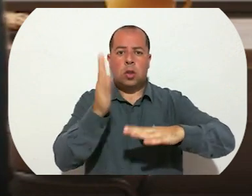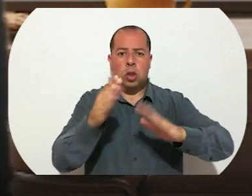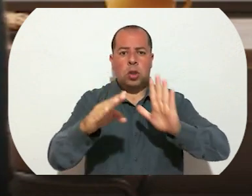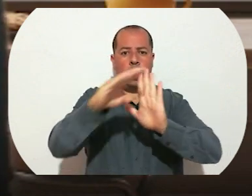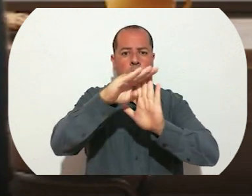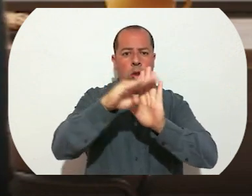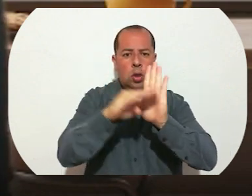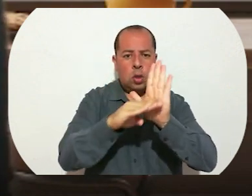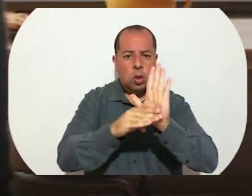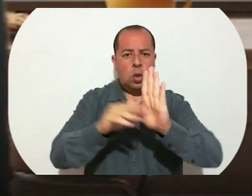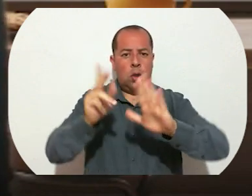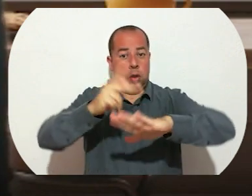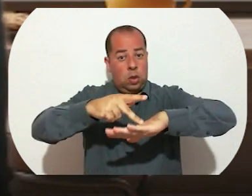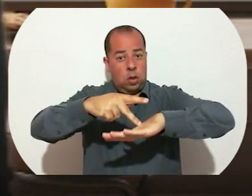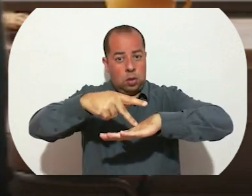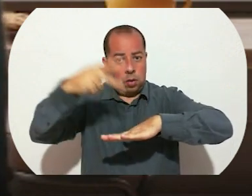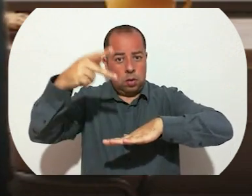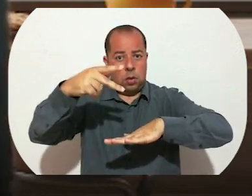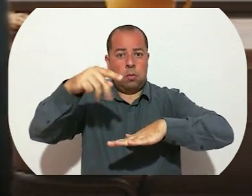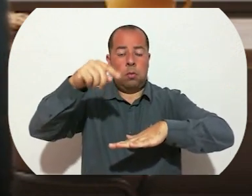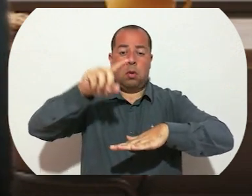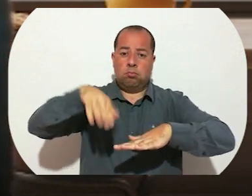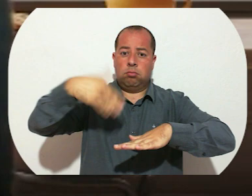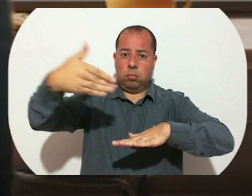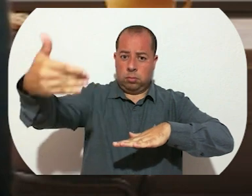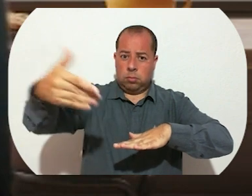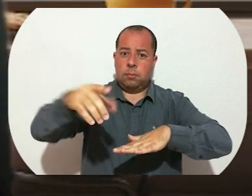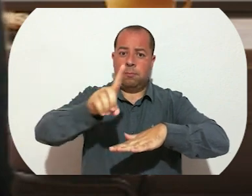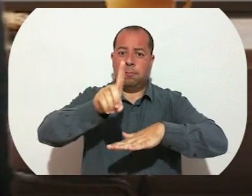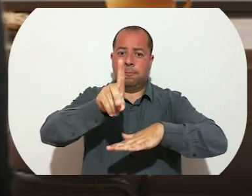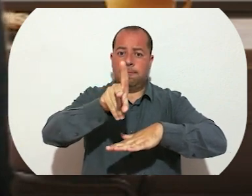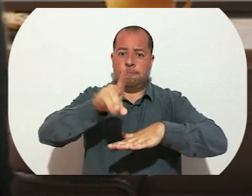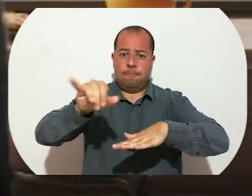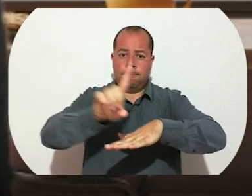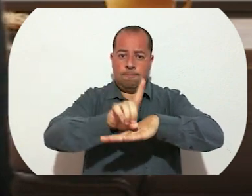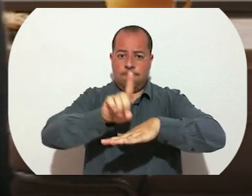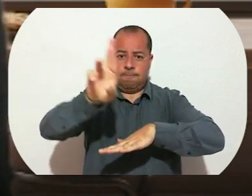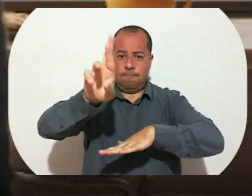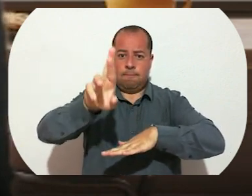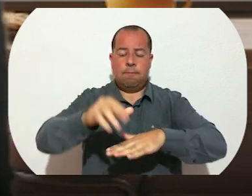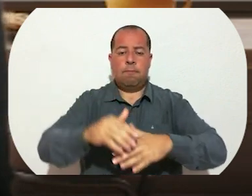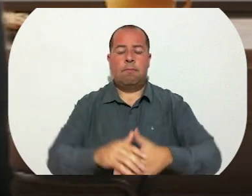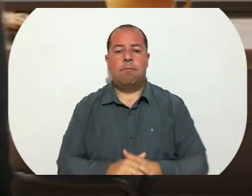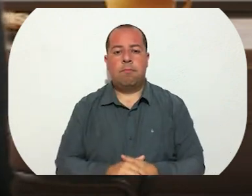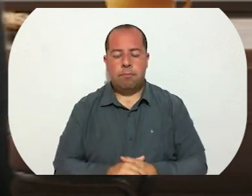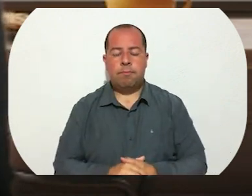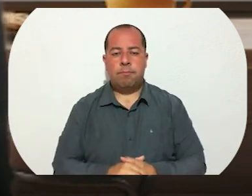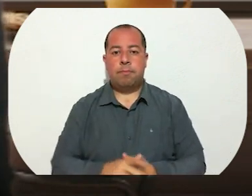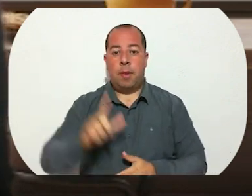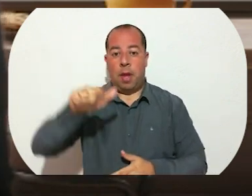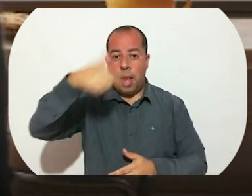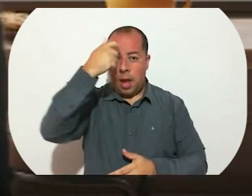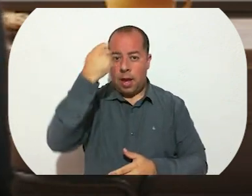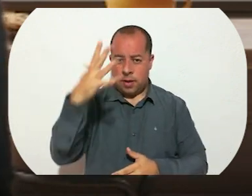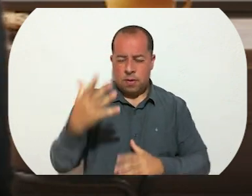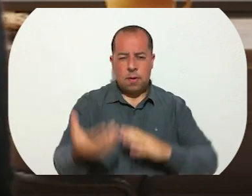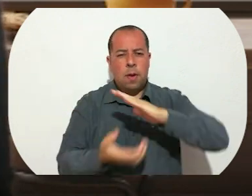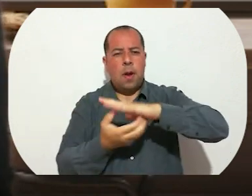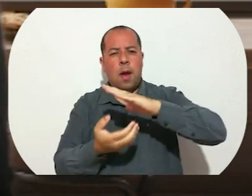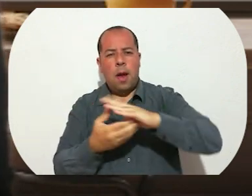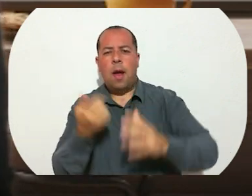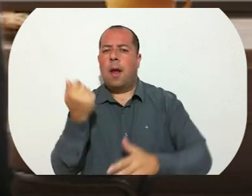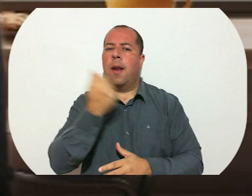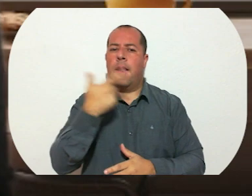já possui um programa de pós-graduação em engenharia e que em breve também contará com um curso de doutorado. A